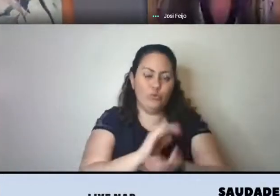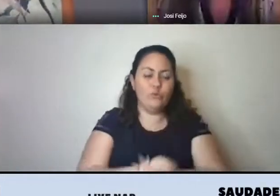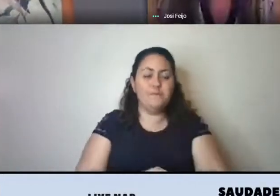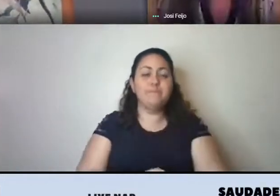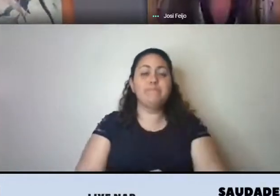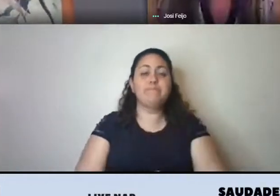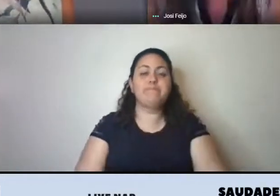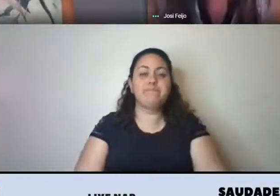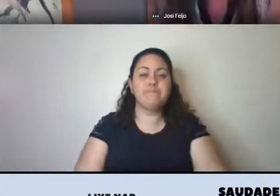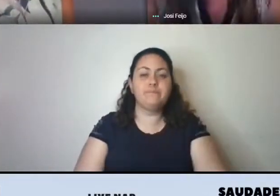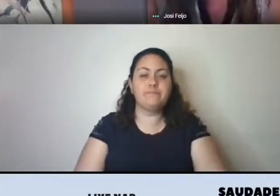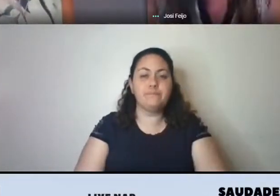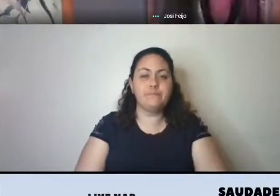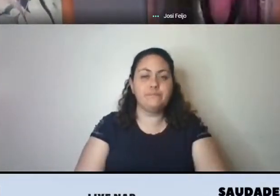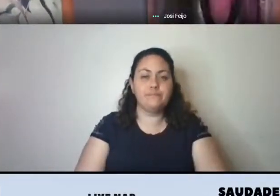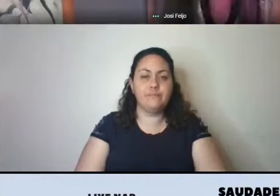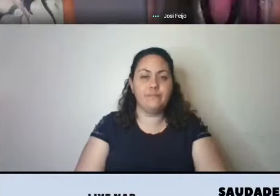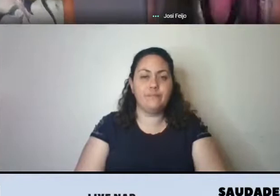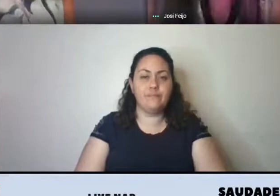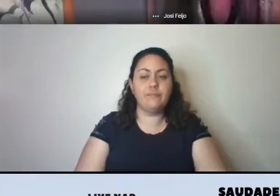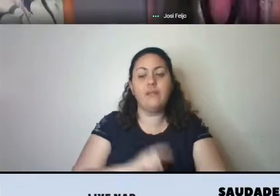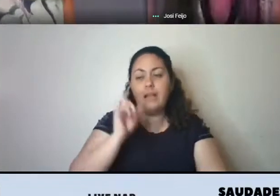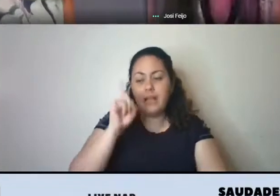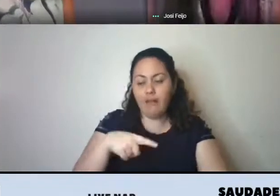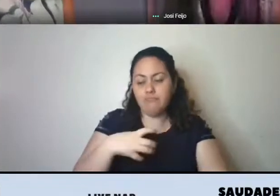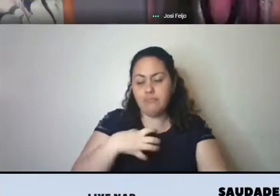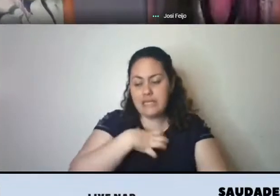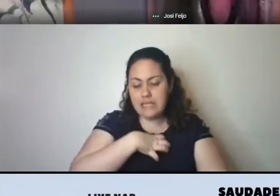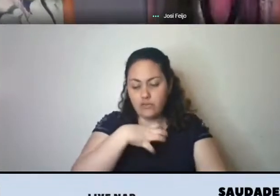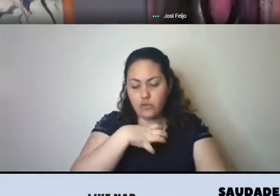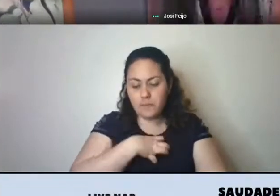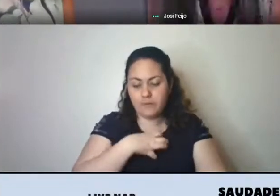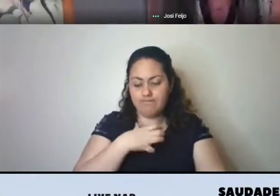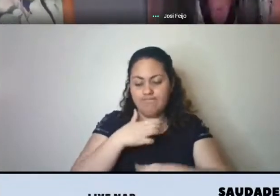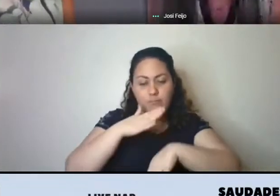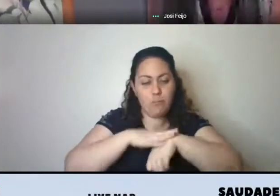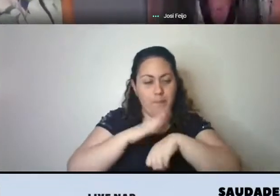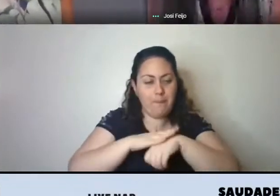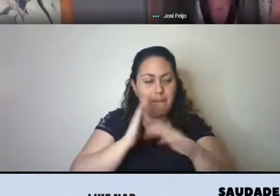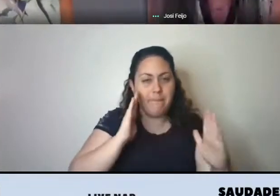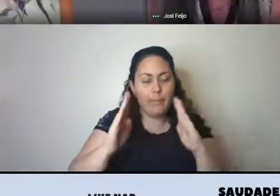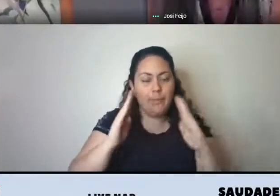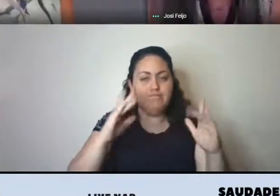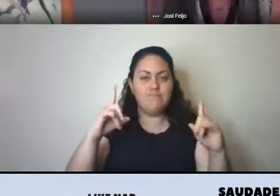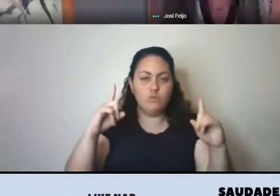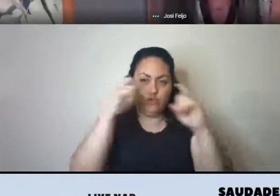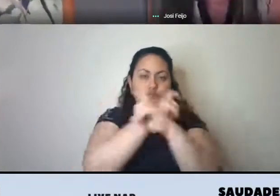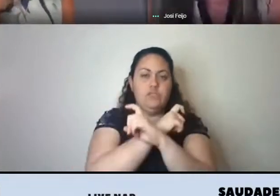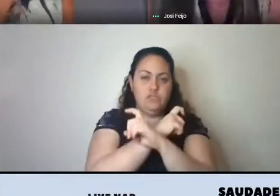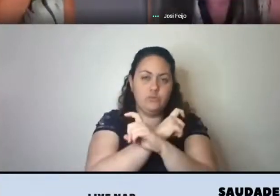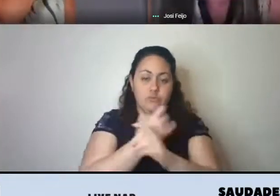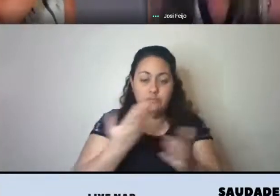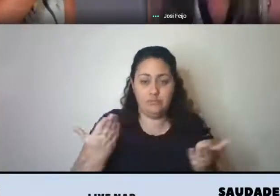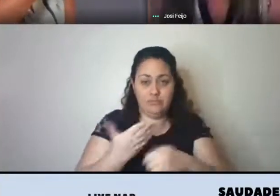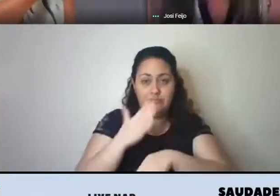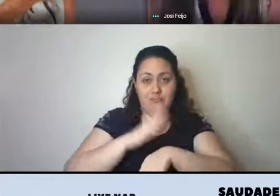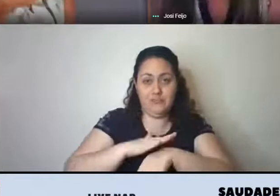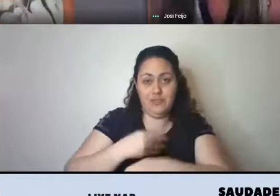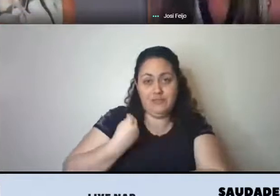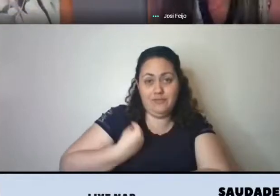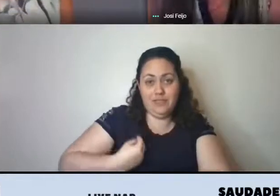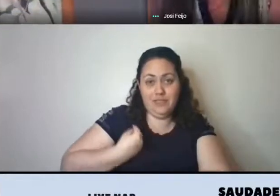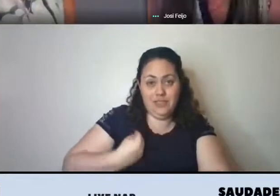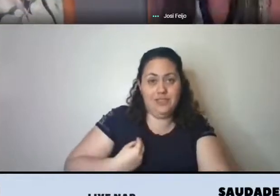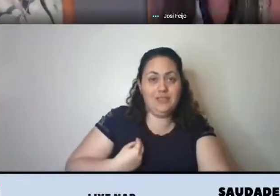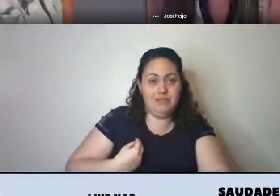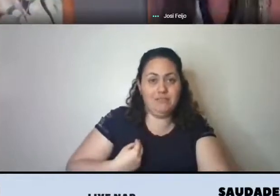realmente são sentimentos e momentos bastante complexos, e neste momento da vida, né, onde